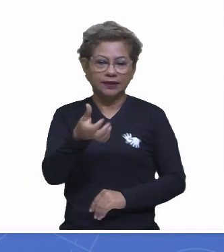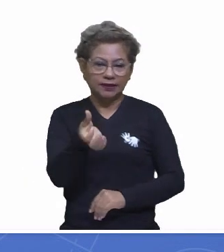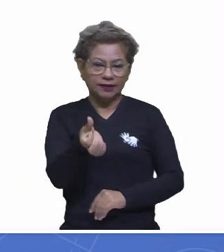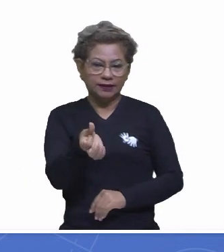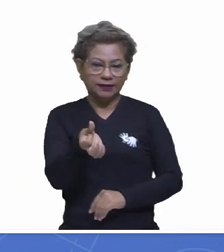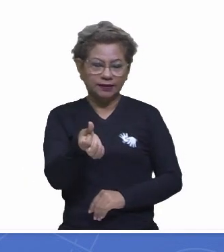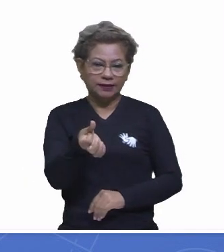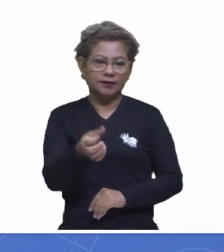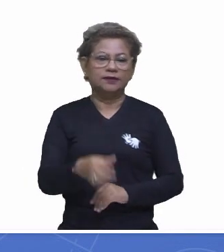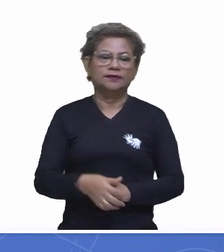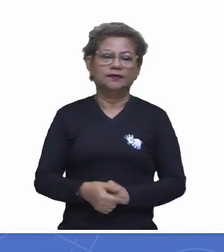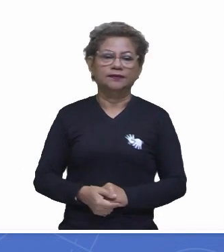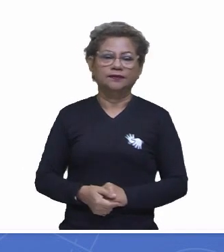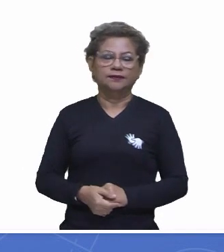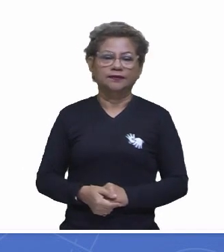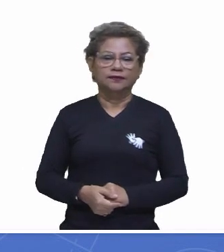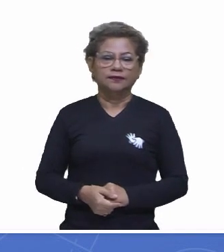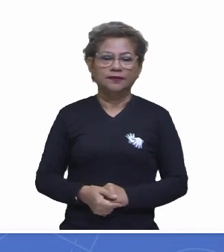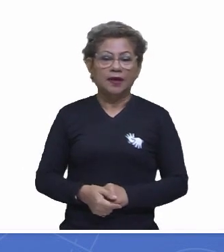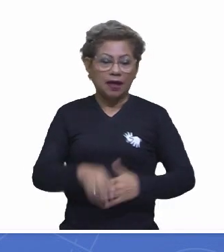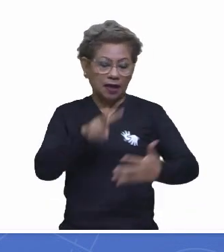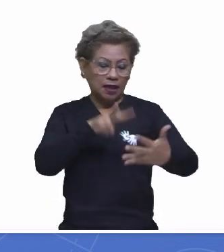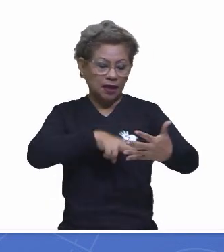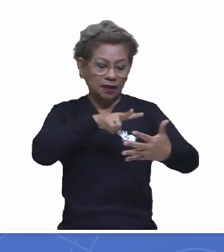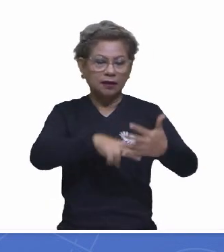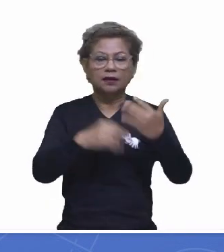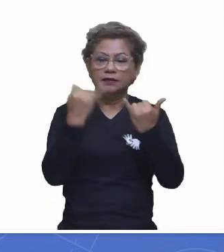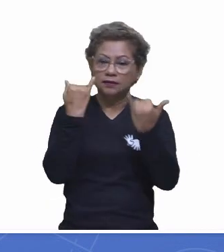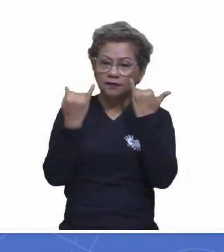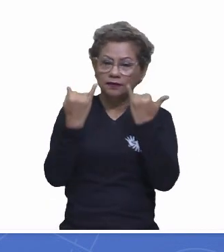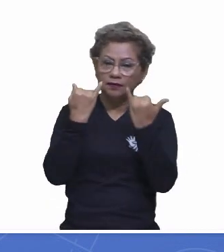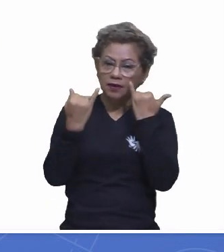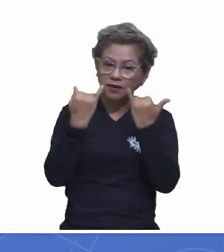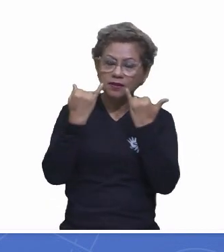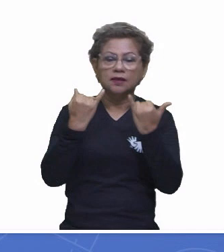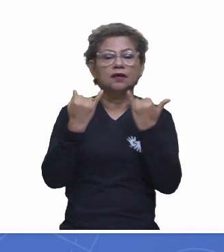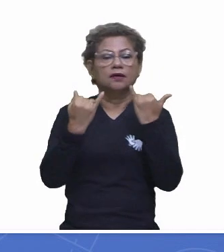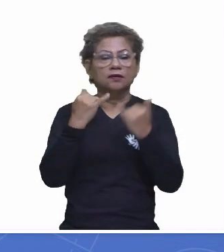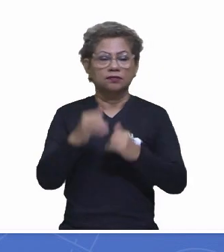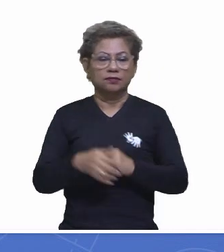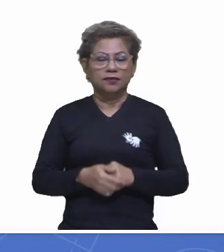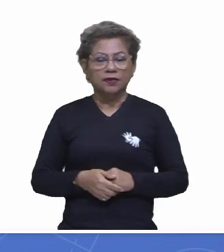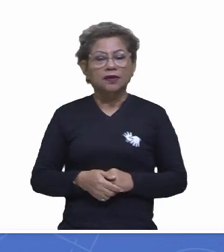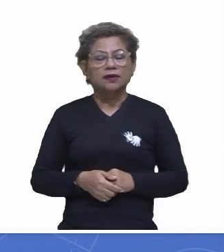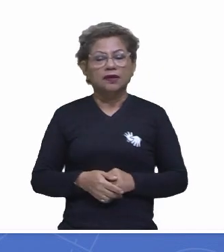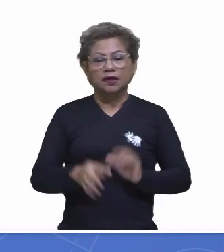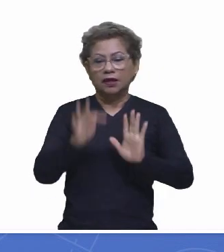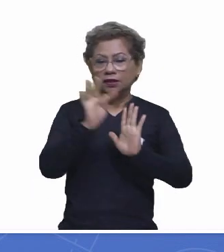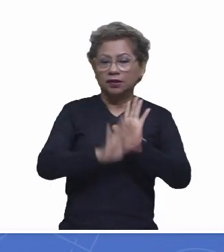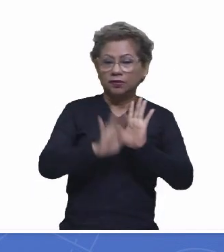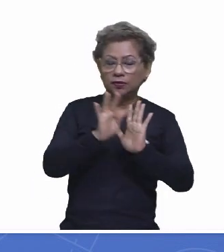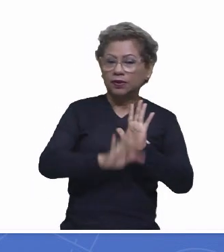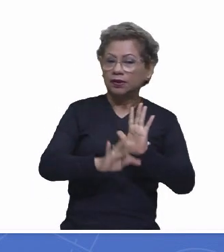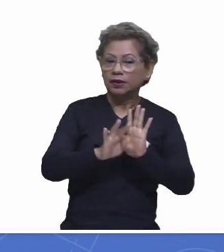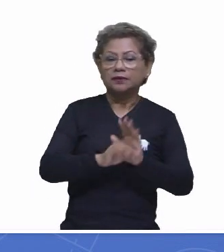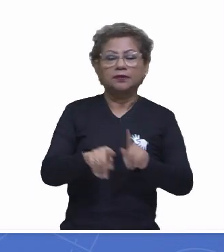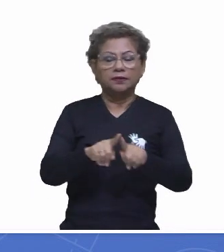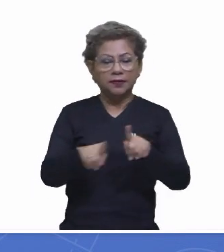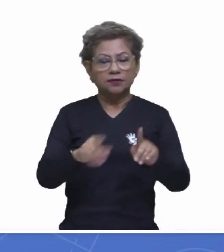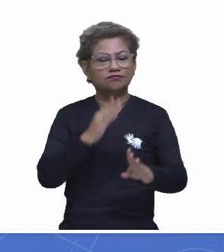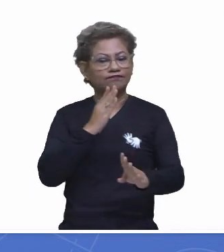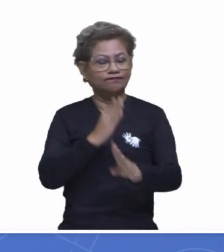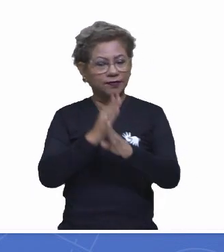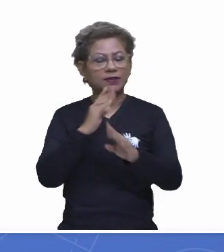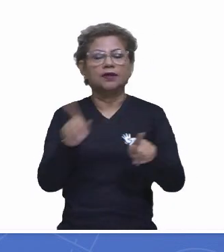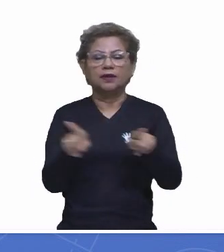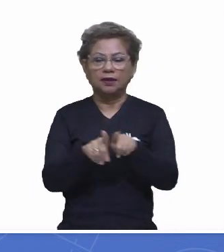Na questão 16, né, seguindo aí também uma questão que não traz texto, mas é possível também encontrar, né, em